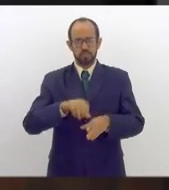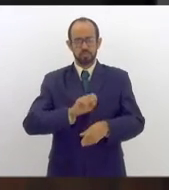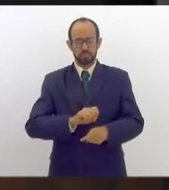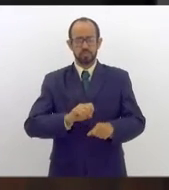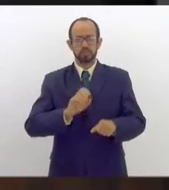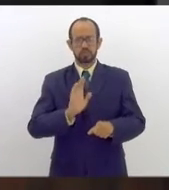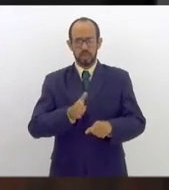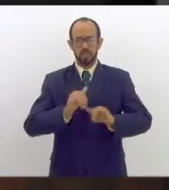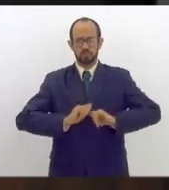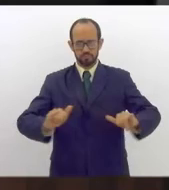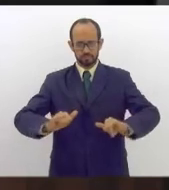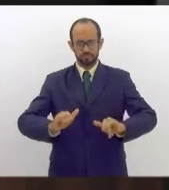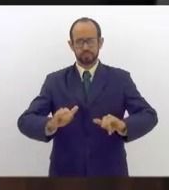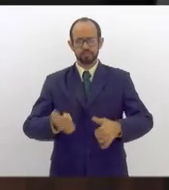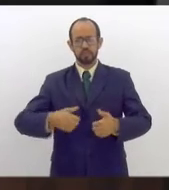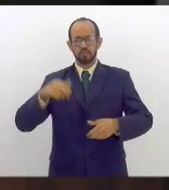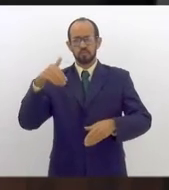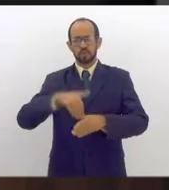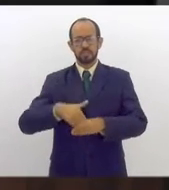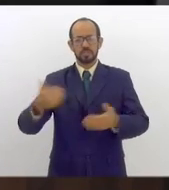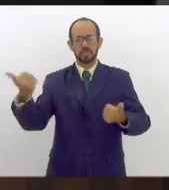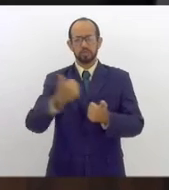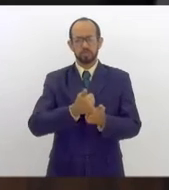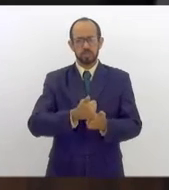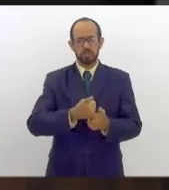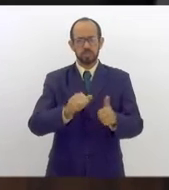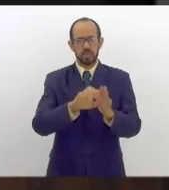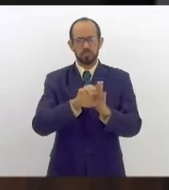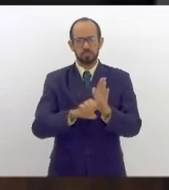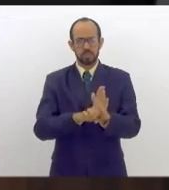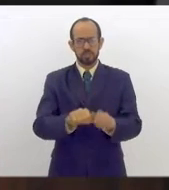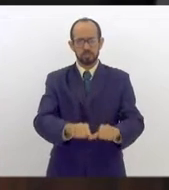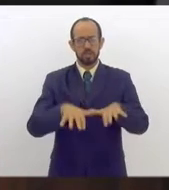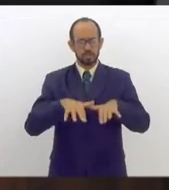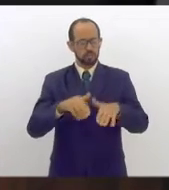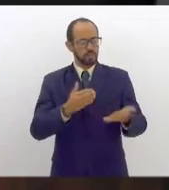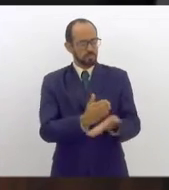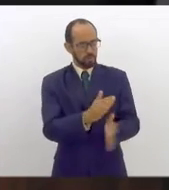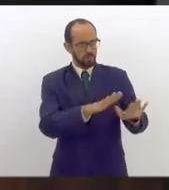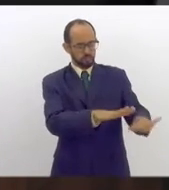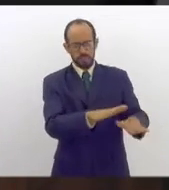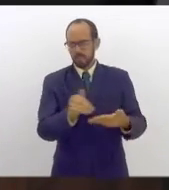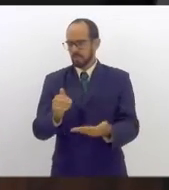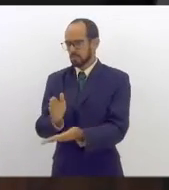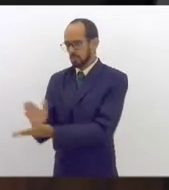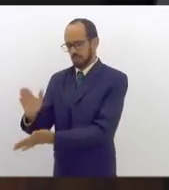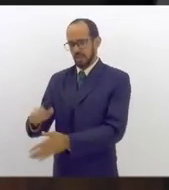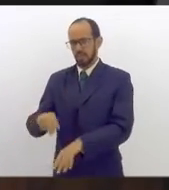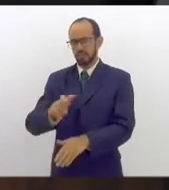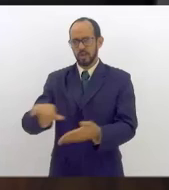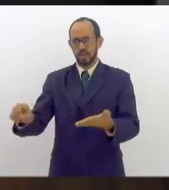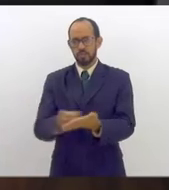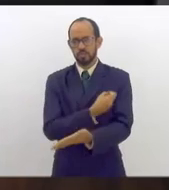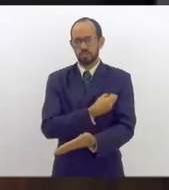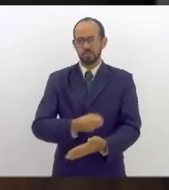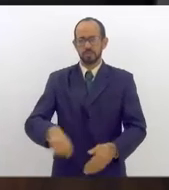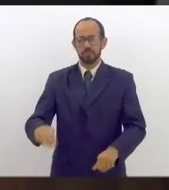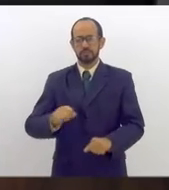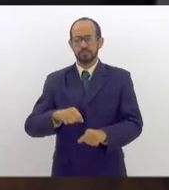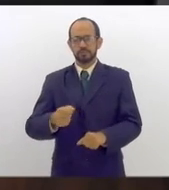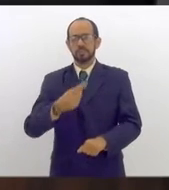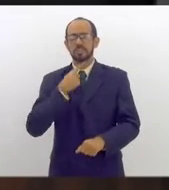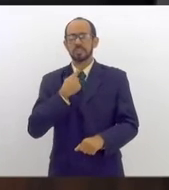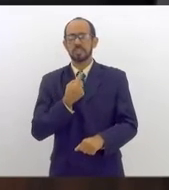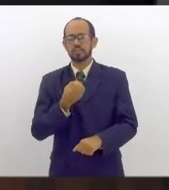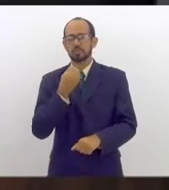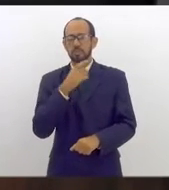votação substitutivo, as emendas de plenário. Os senhores que aprovam permaneçam como estão? Aprovado. Vai a autógrafo. Desejar um bom